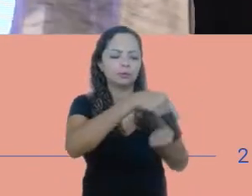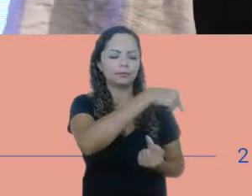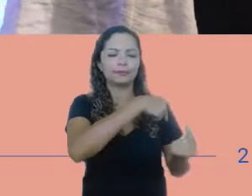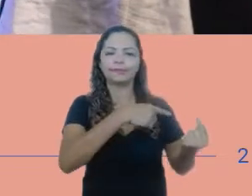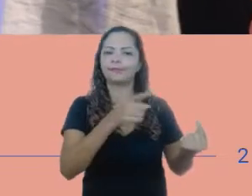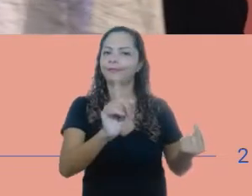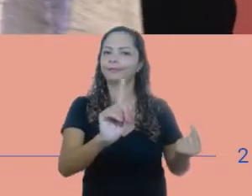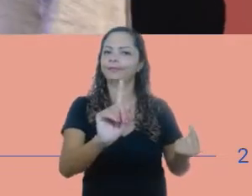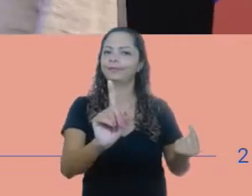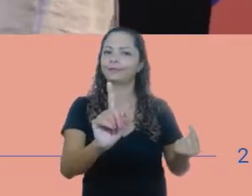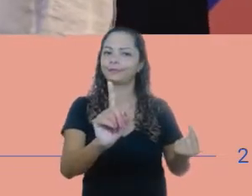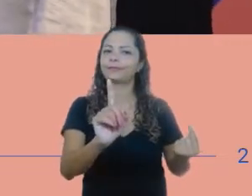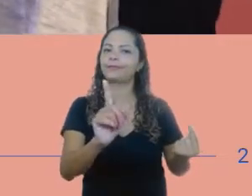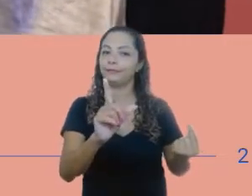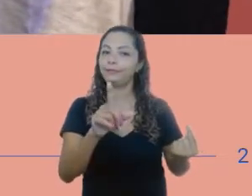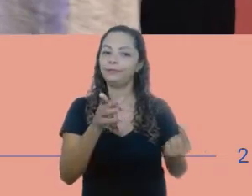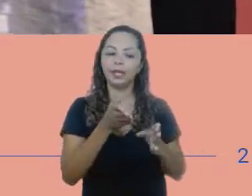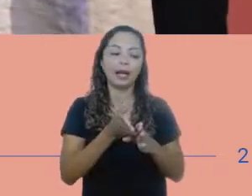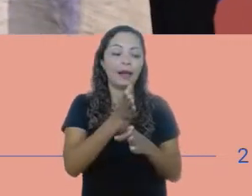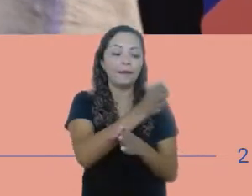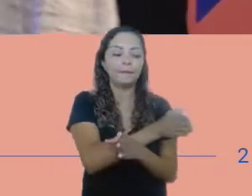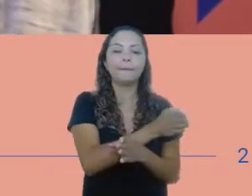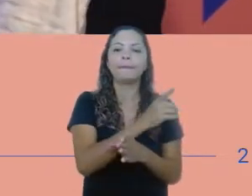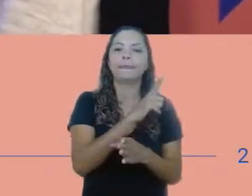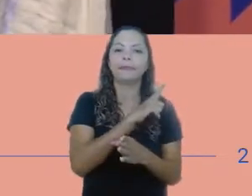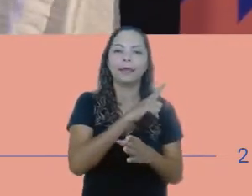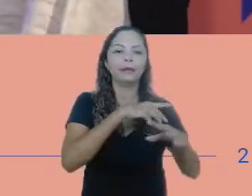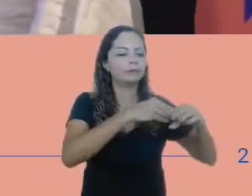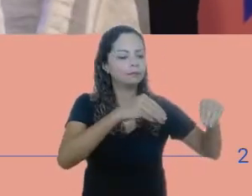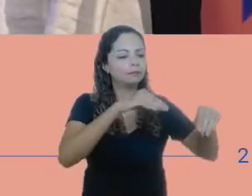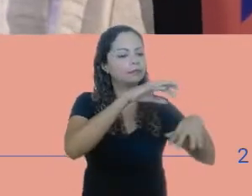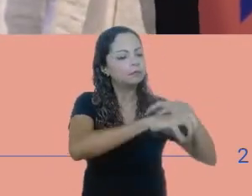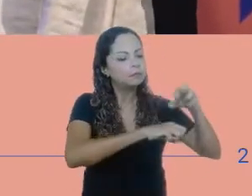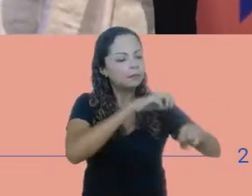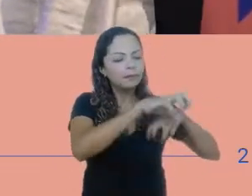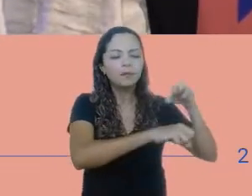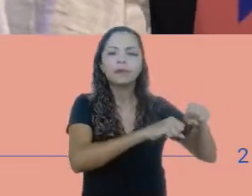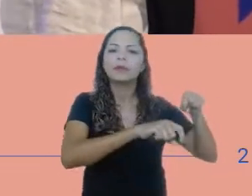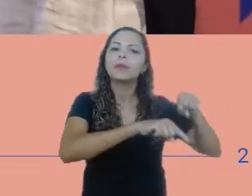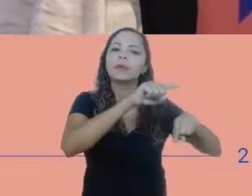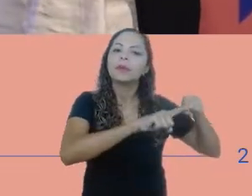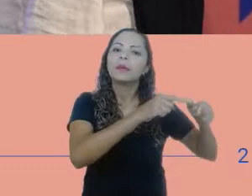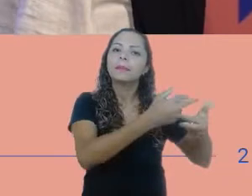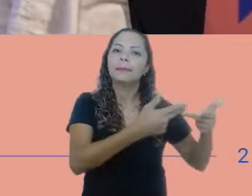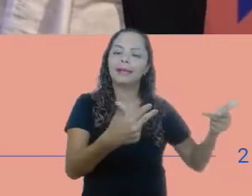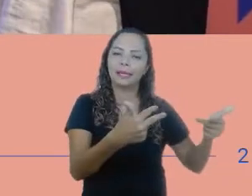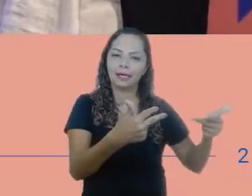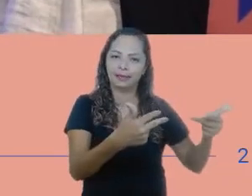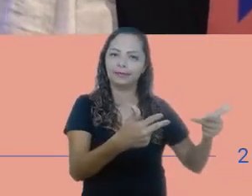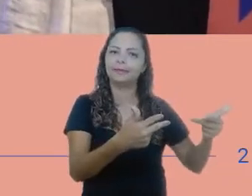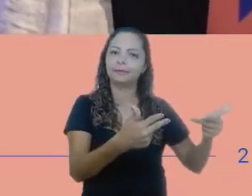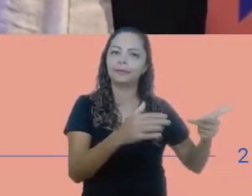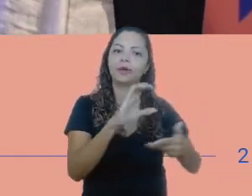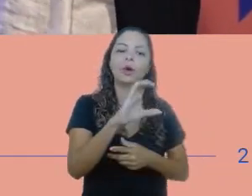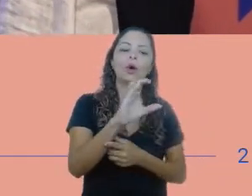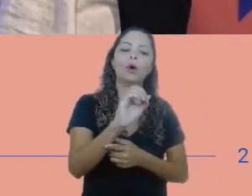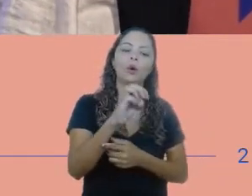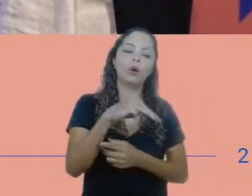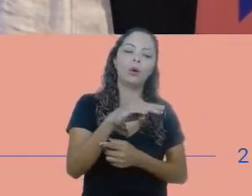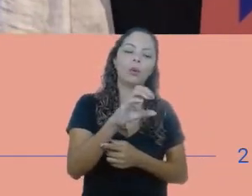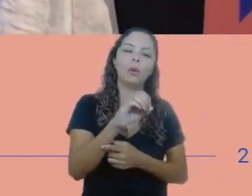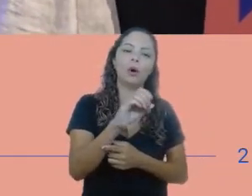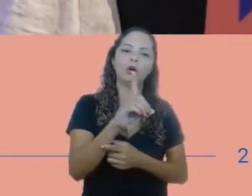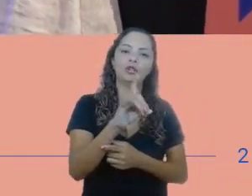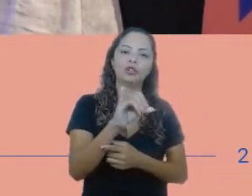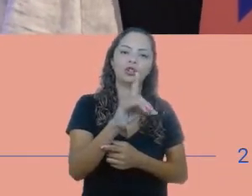extraindo a matéria prima né na área de commodity O que é setores grandes da nossa indústria na a